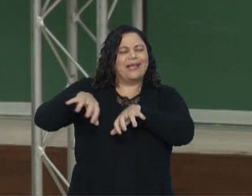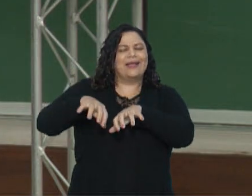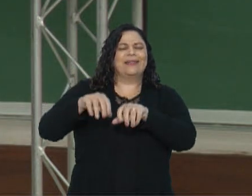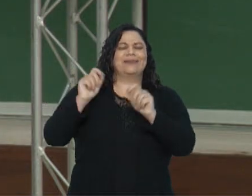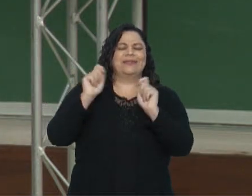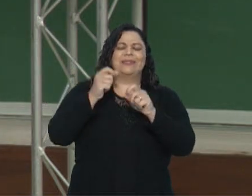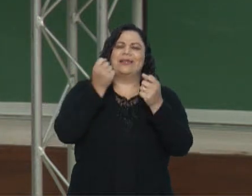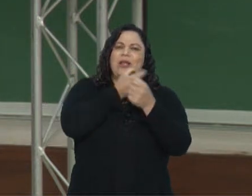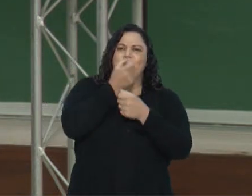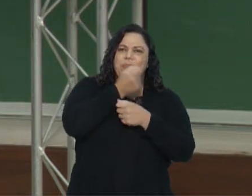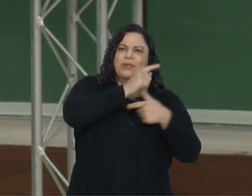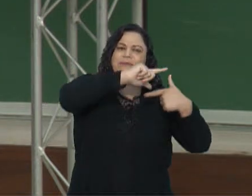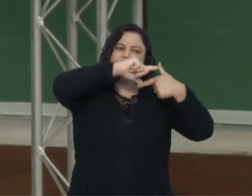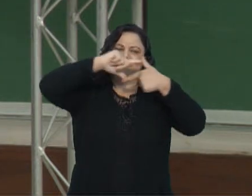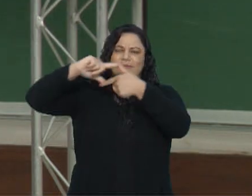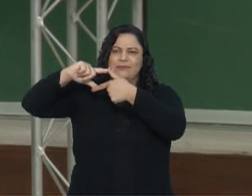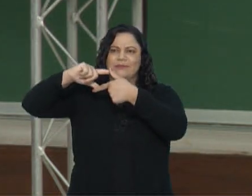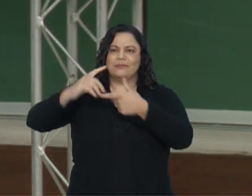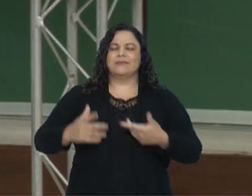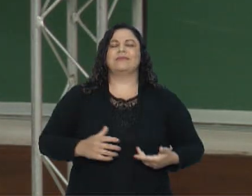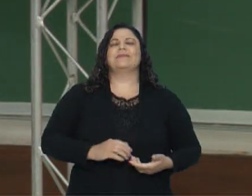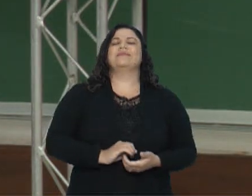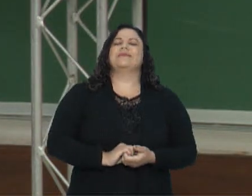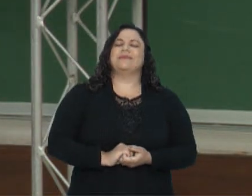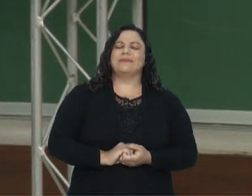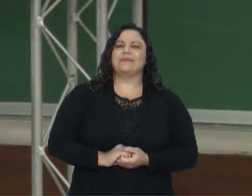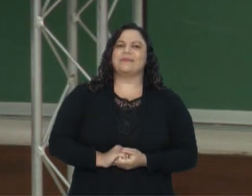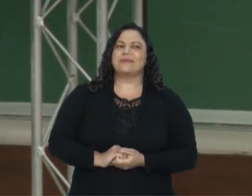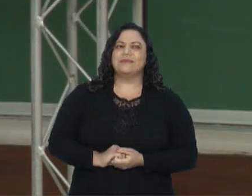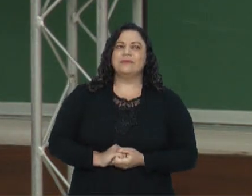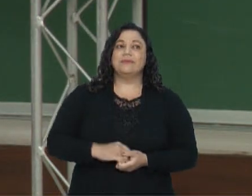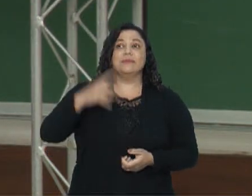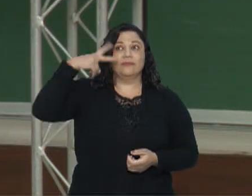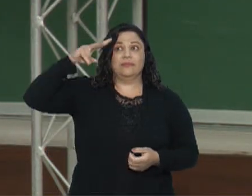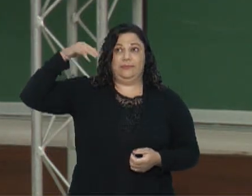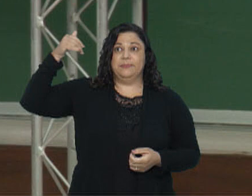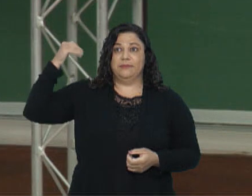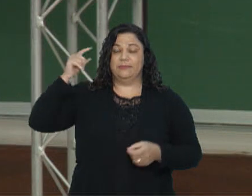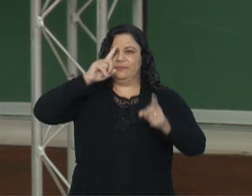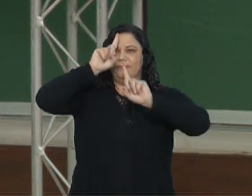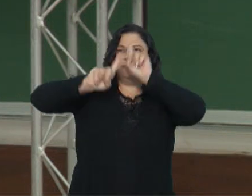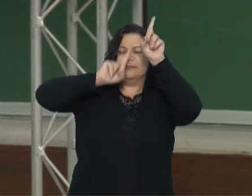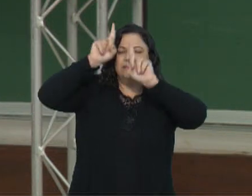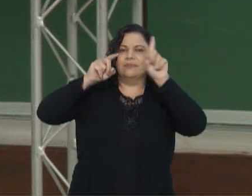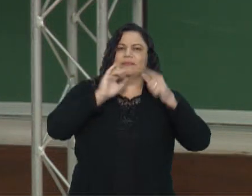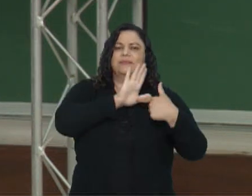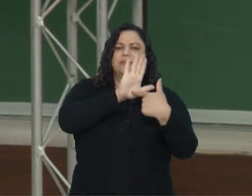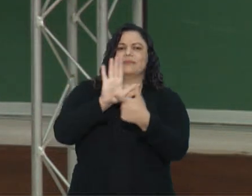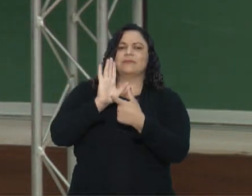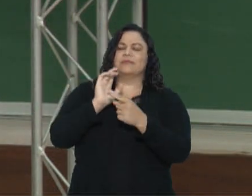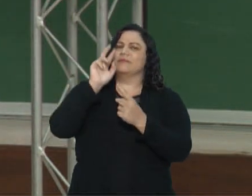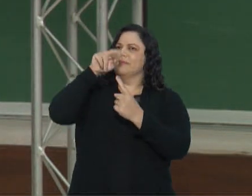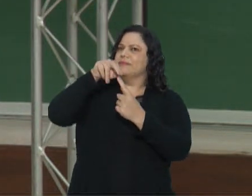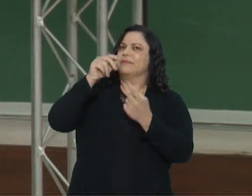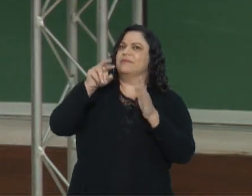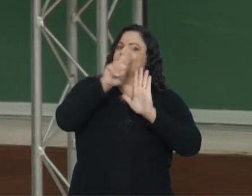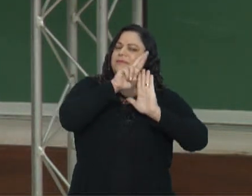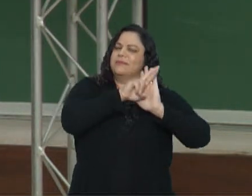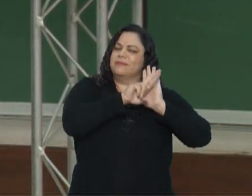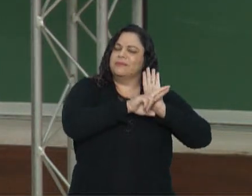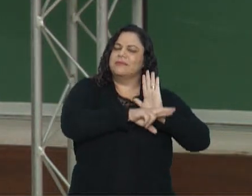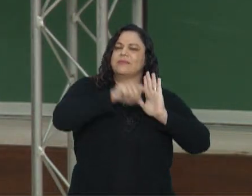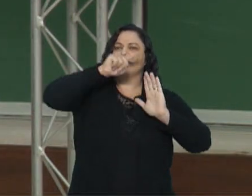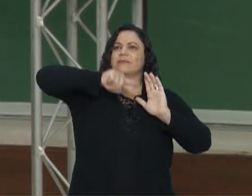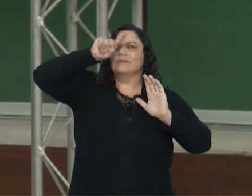histórias em quadrinhos. Correto? Então vejam só. Nós vamos retomar essa ideia que nos é apresentada justamente a regrinha de